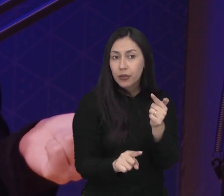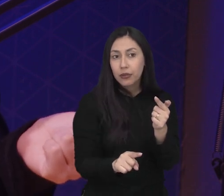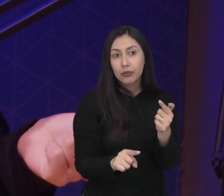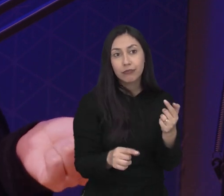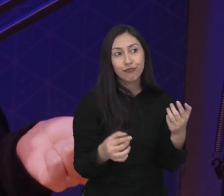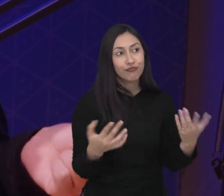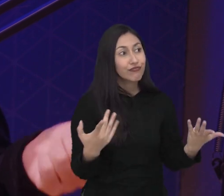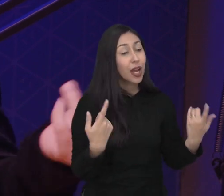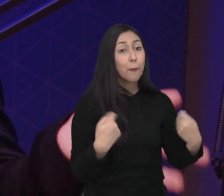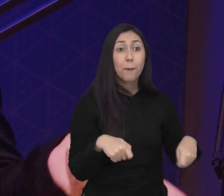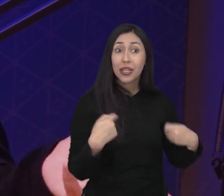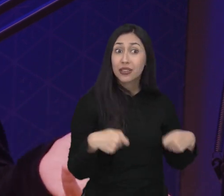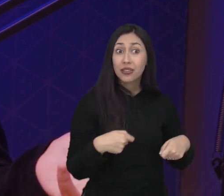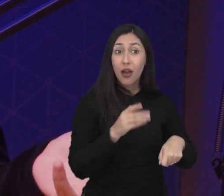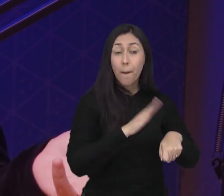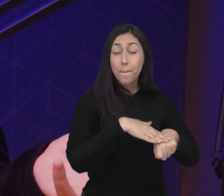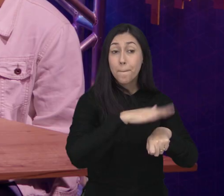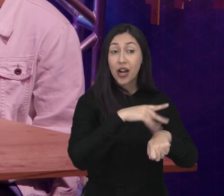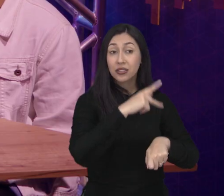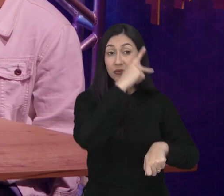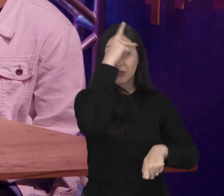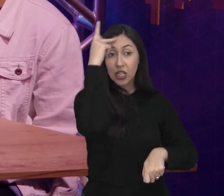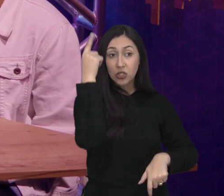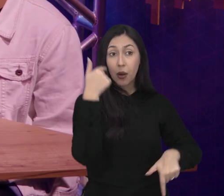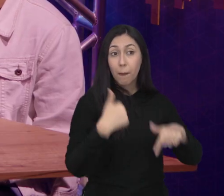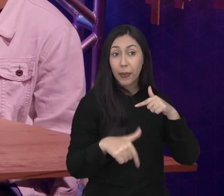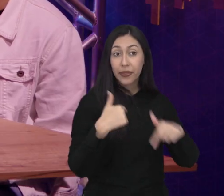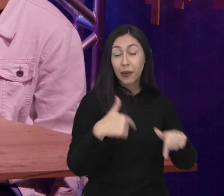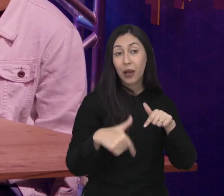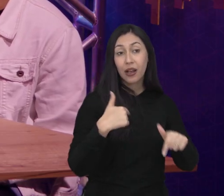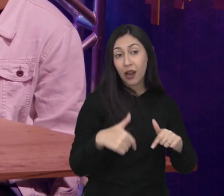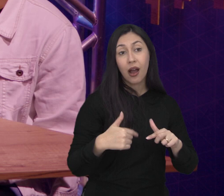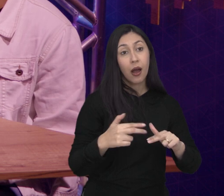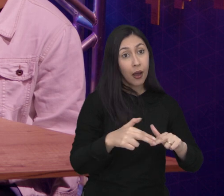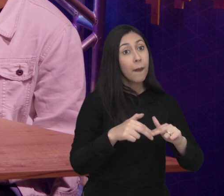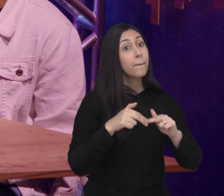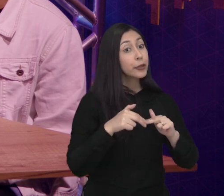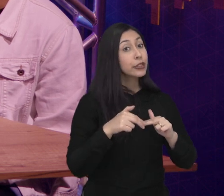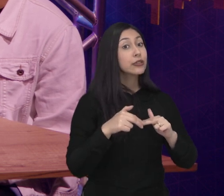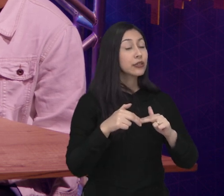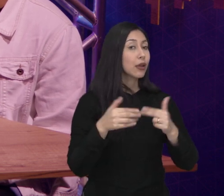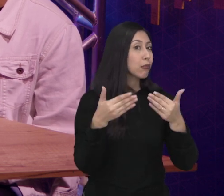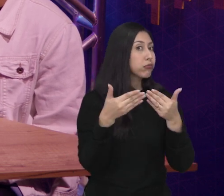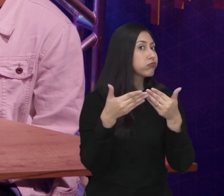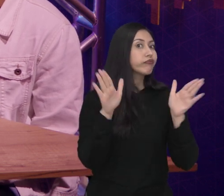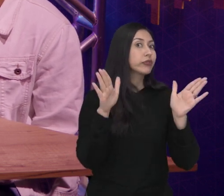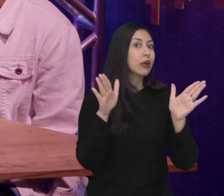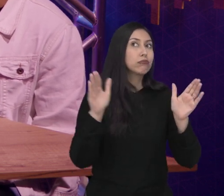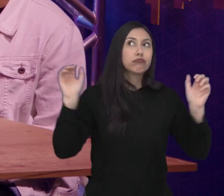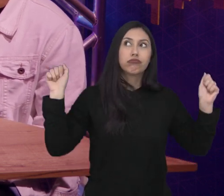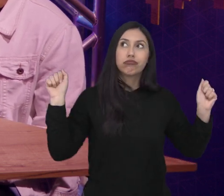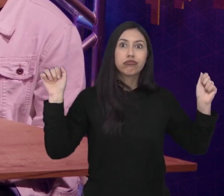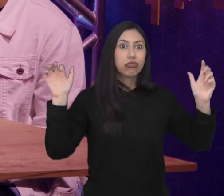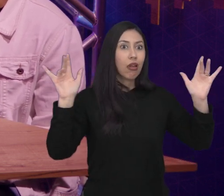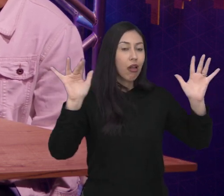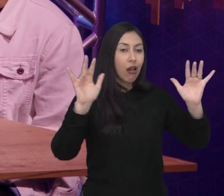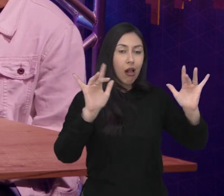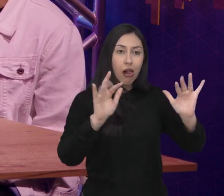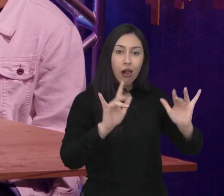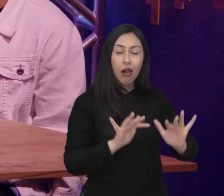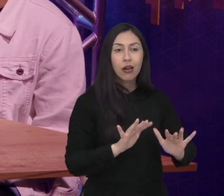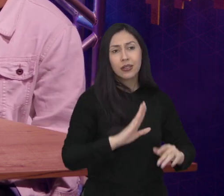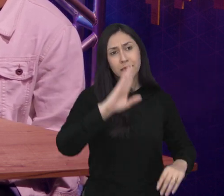para o Brasil, precisa de mais mão de obra, né? Então é aí que entram as outras